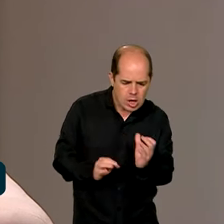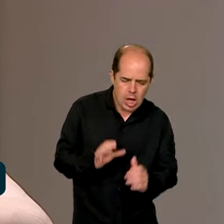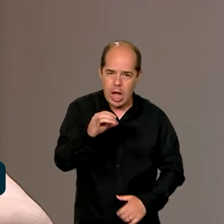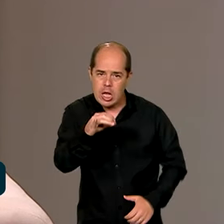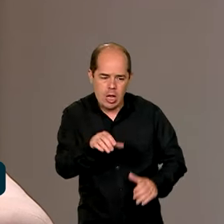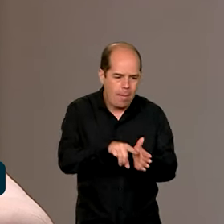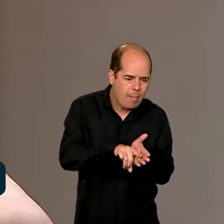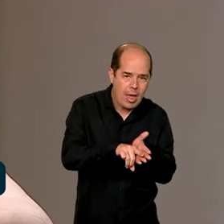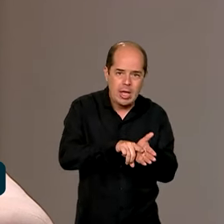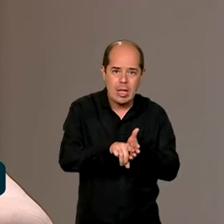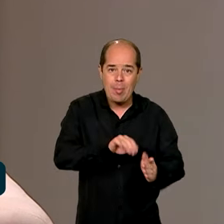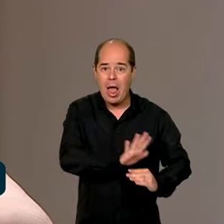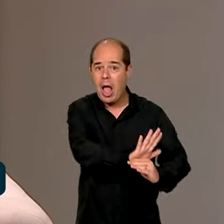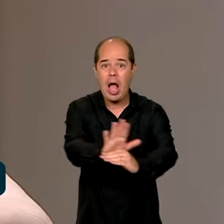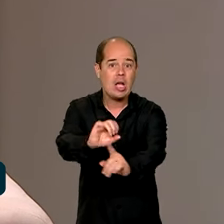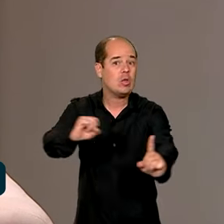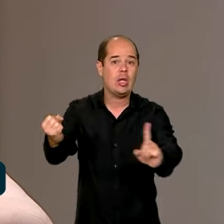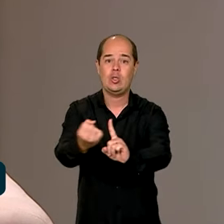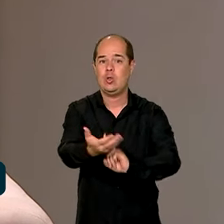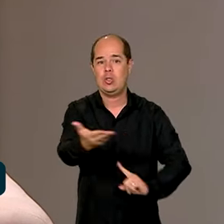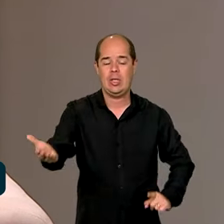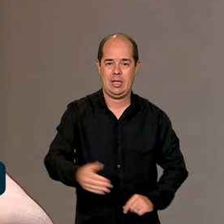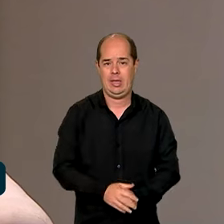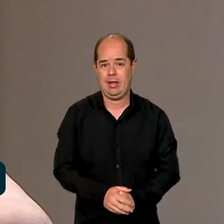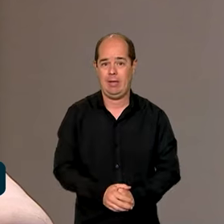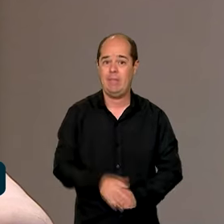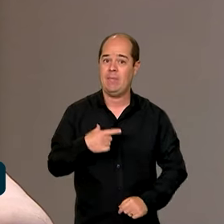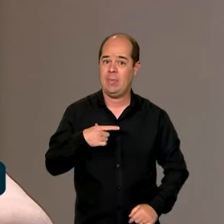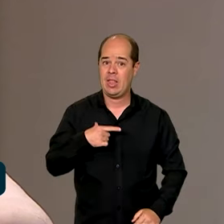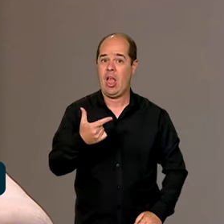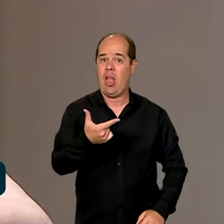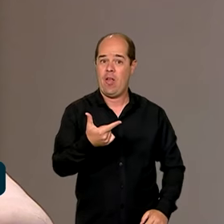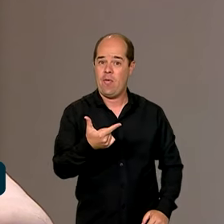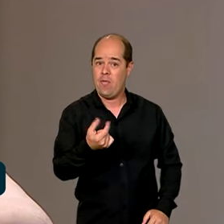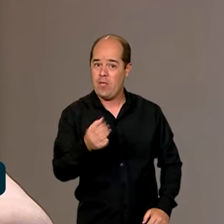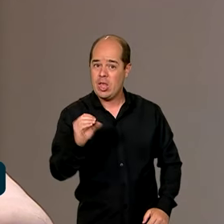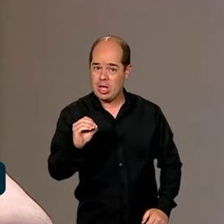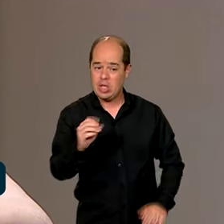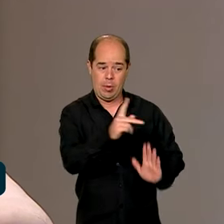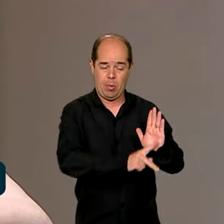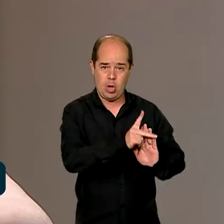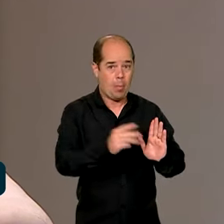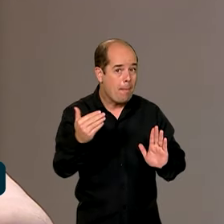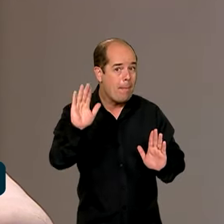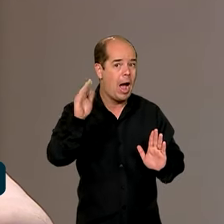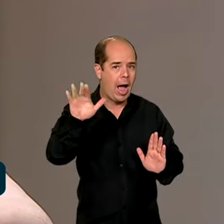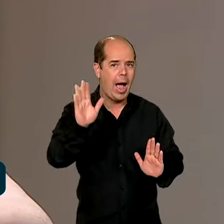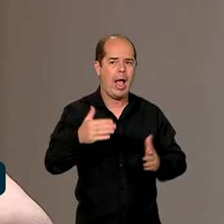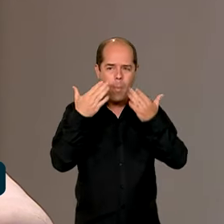já tivemos mais de 20 mil projetos aí da criação do prêmio que foram apresentados, muitos